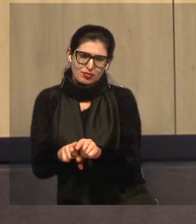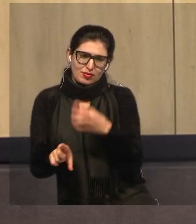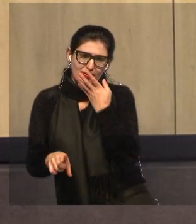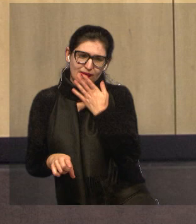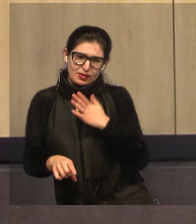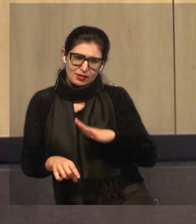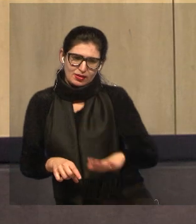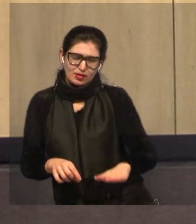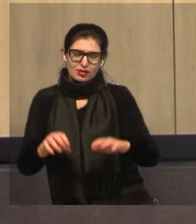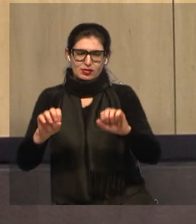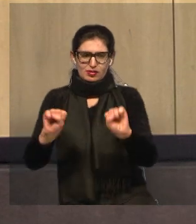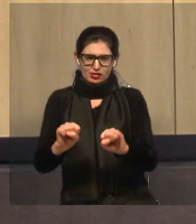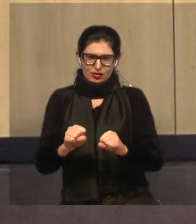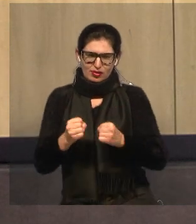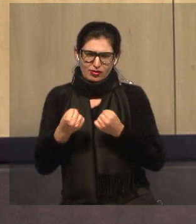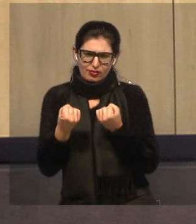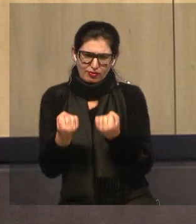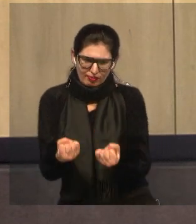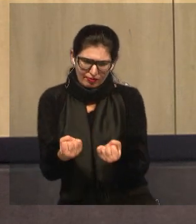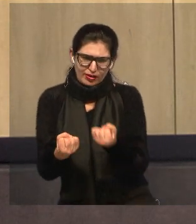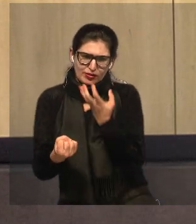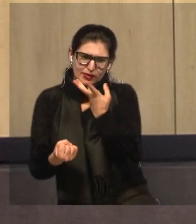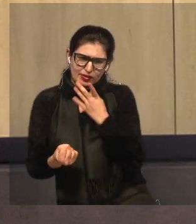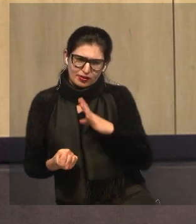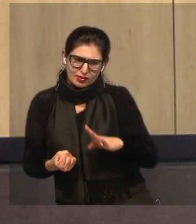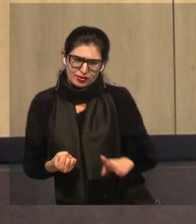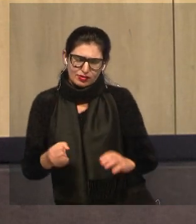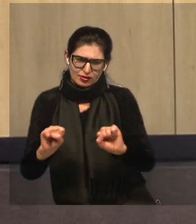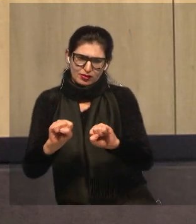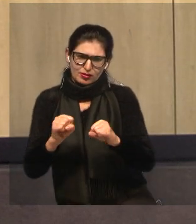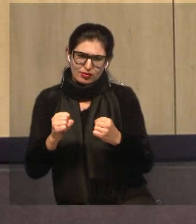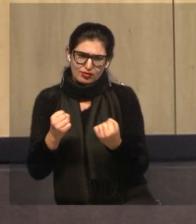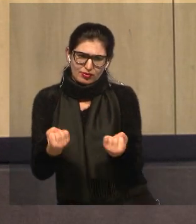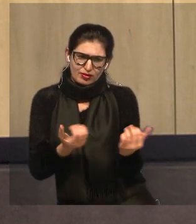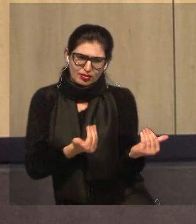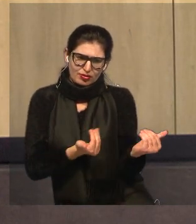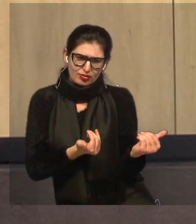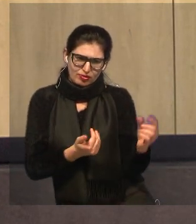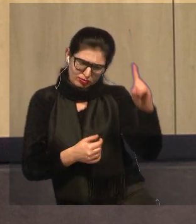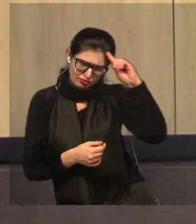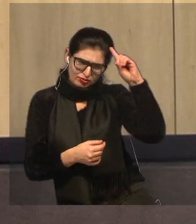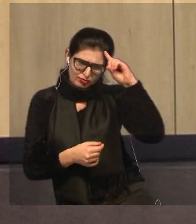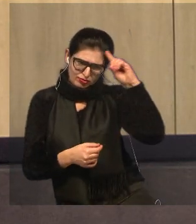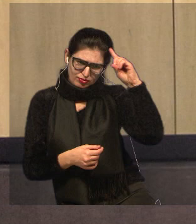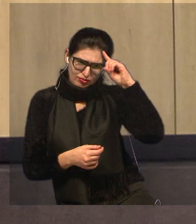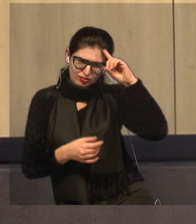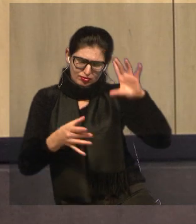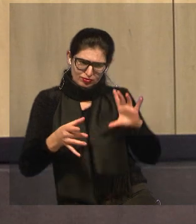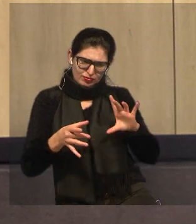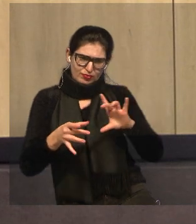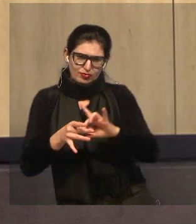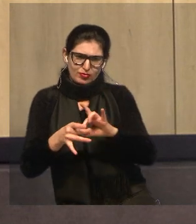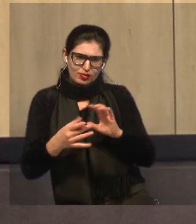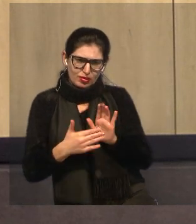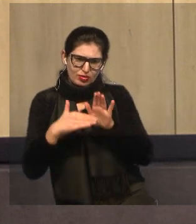nas aflições emergentes do dia a dia, que atropelam as nossas crianças e adolescentes, que é o Conselho Tutelar,